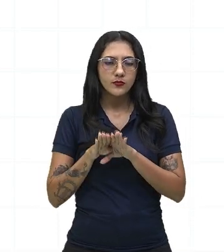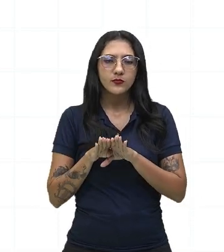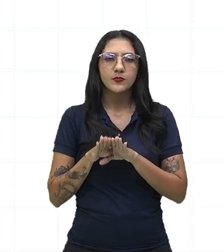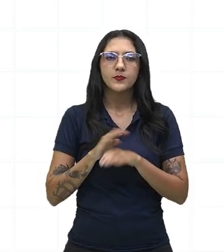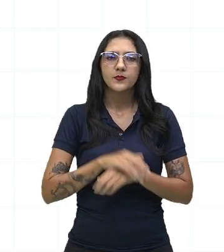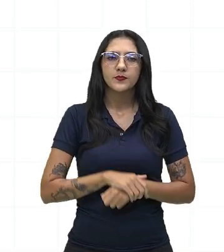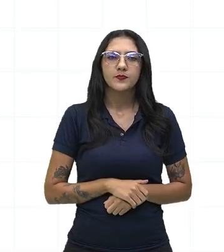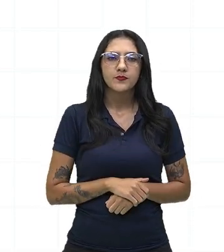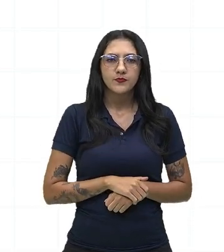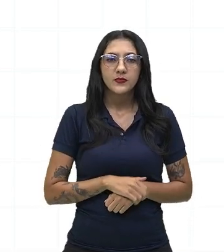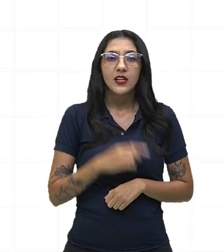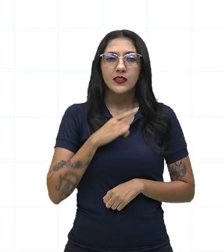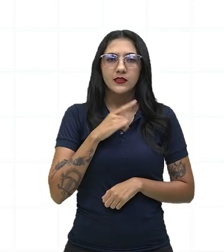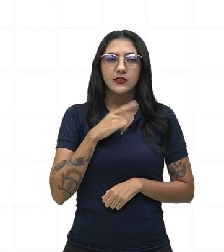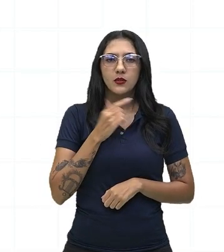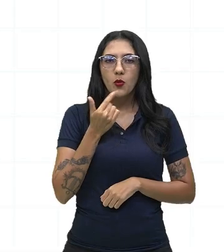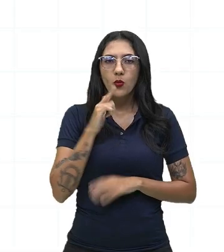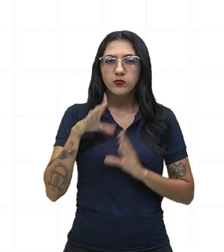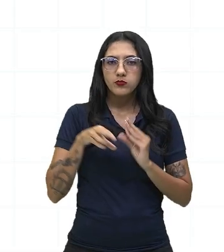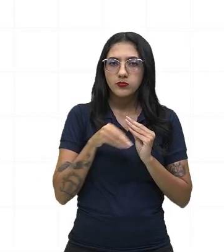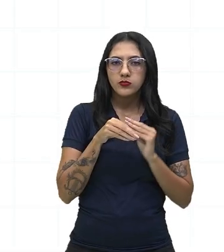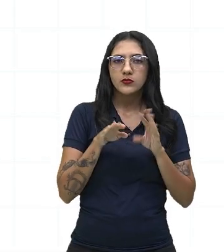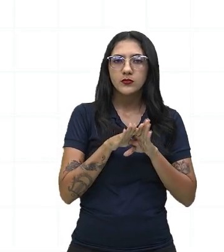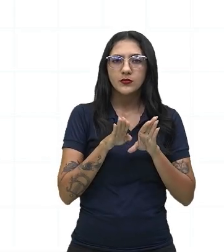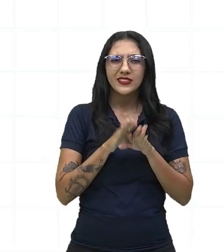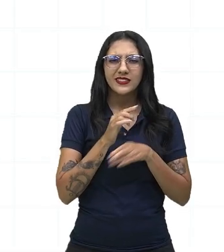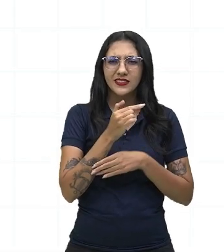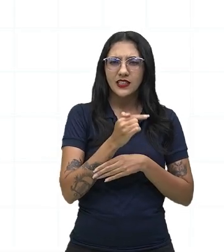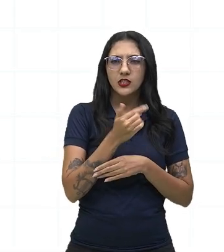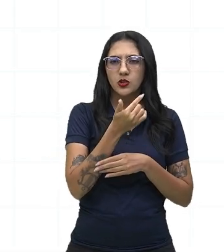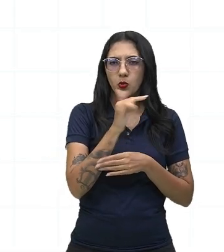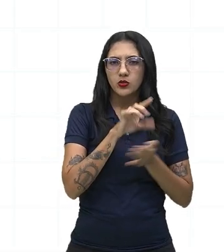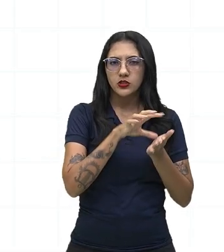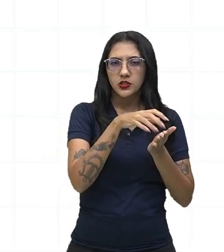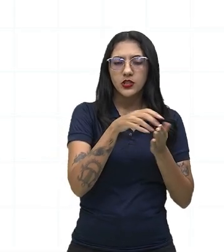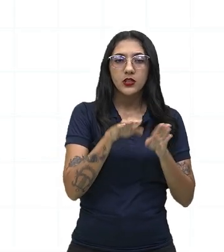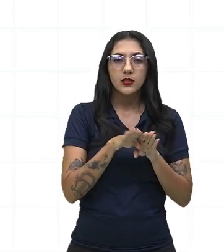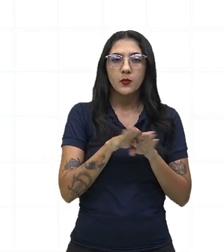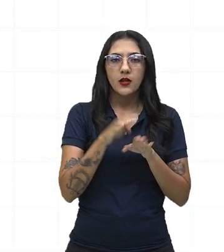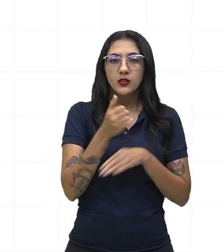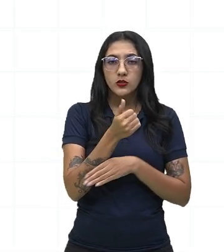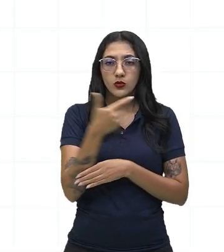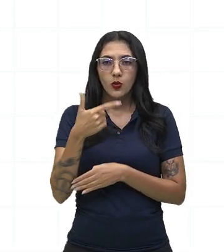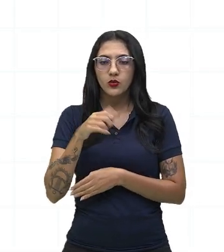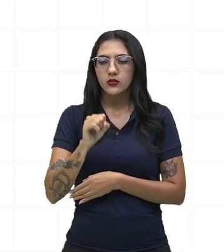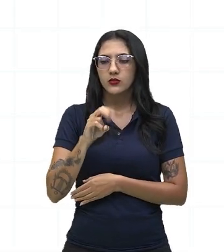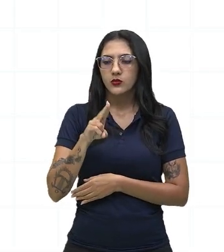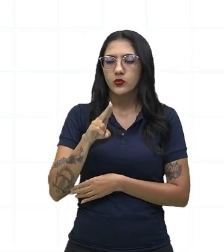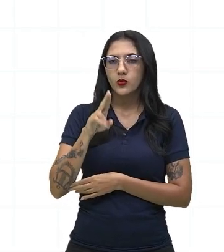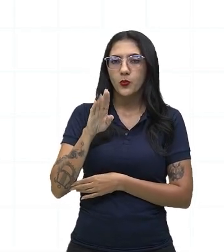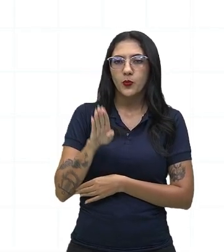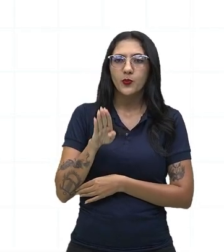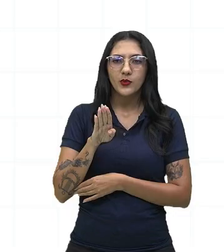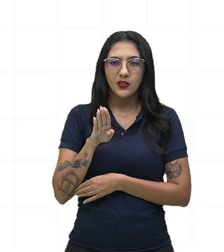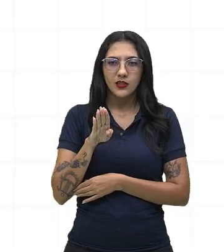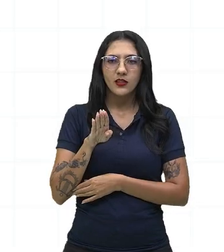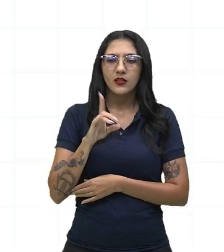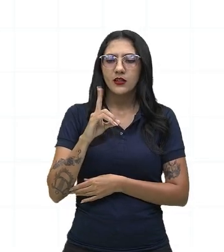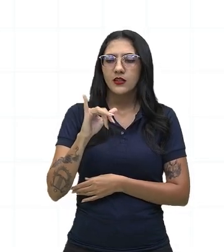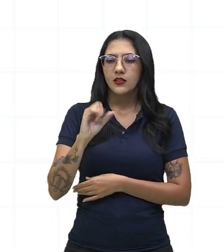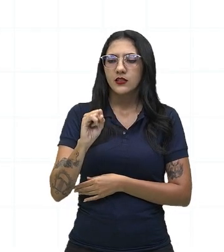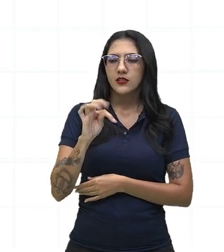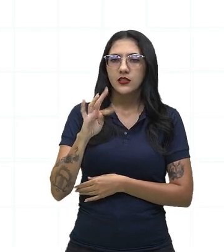7 distritos, 12 subdistritos e foram criados e 52 subdistritos que